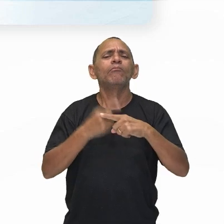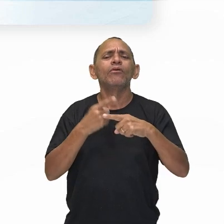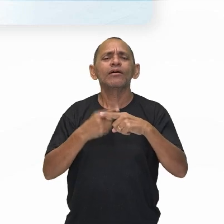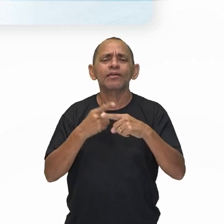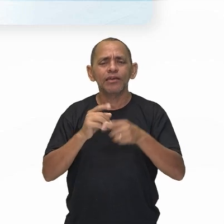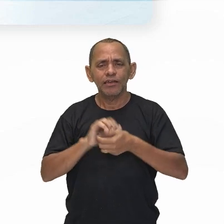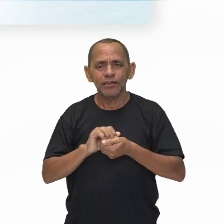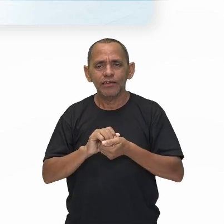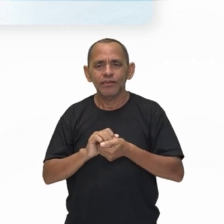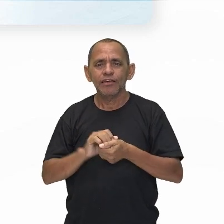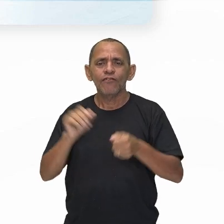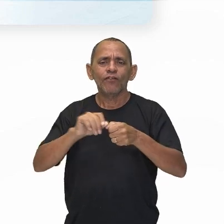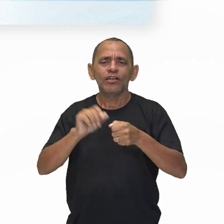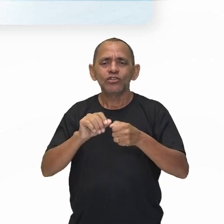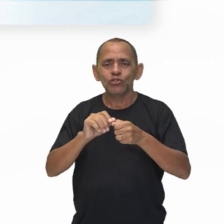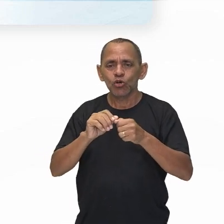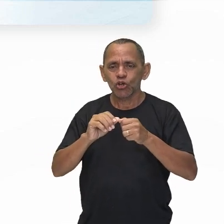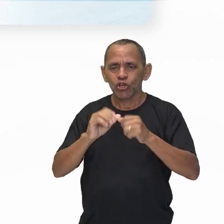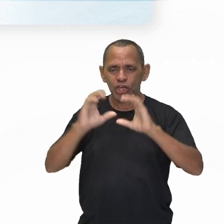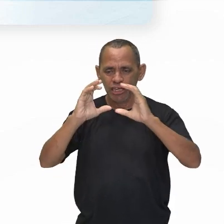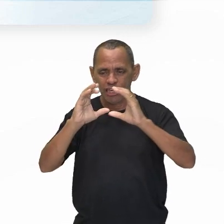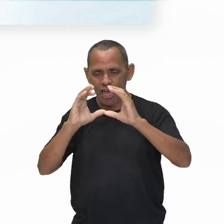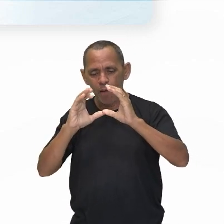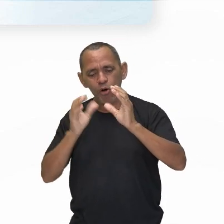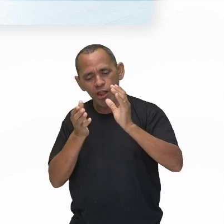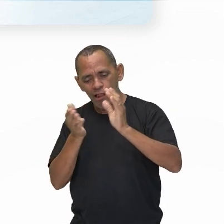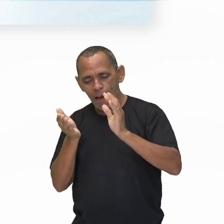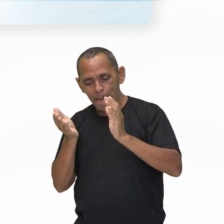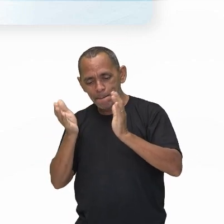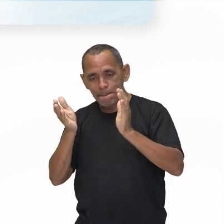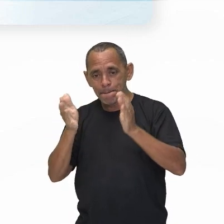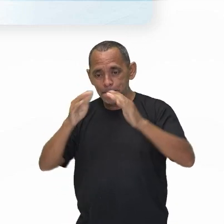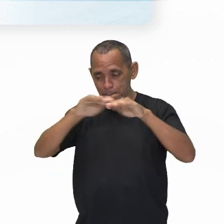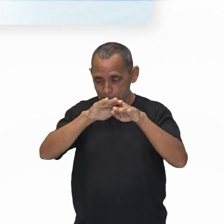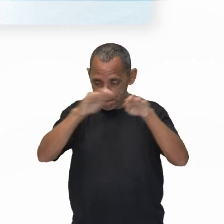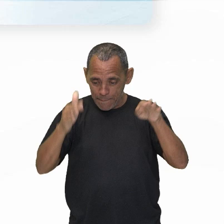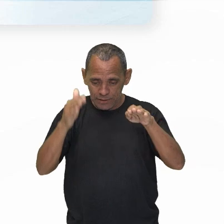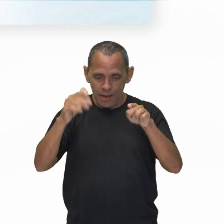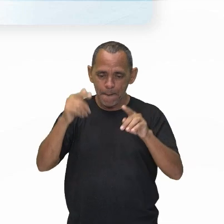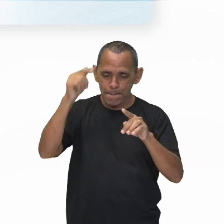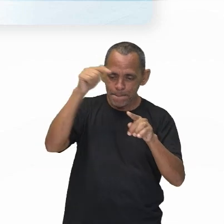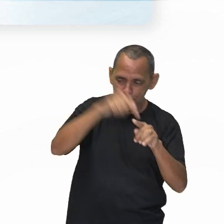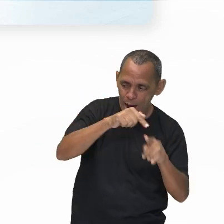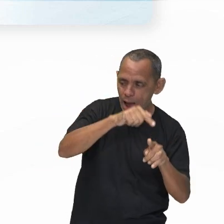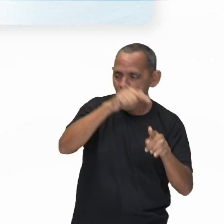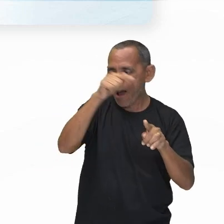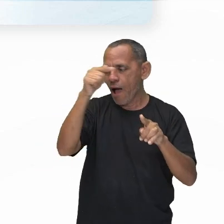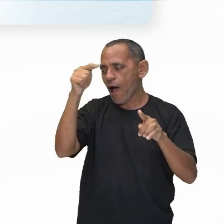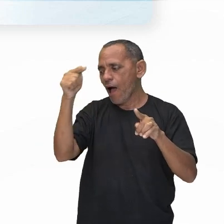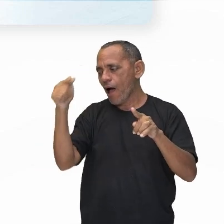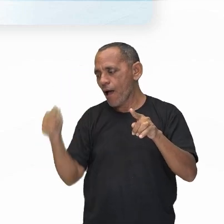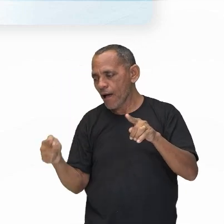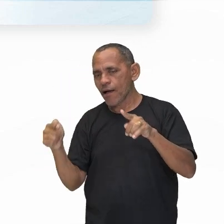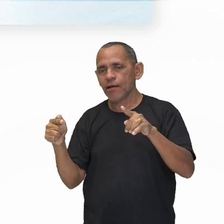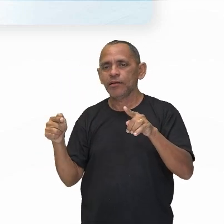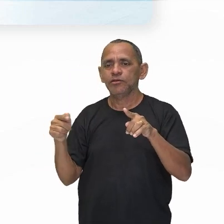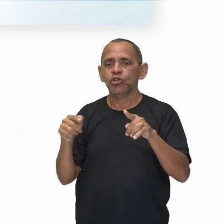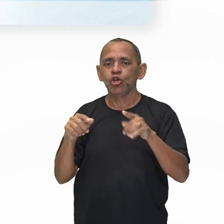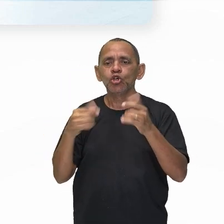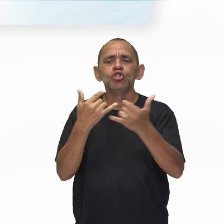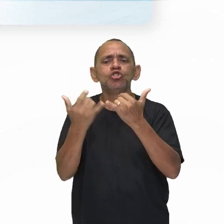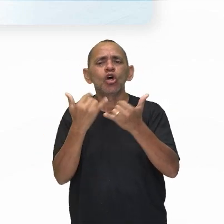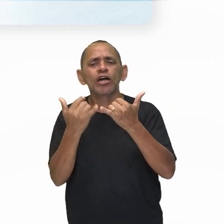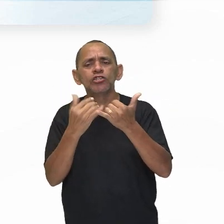que a bola ela rebata na mesa e depois vá para o outro lado, né? E aí os jogadores eles têm que usar o quê? Tem que